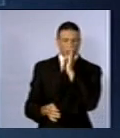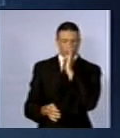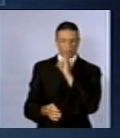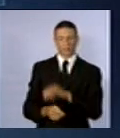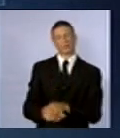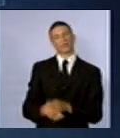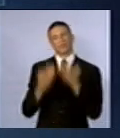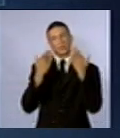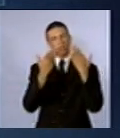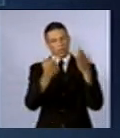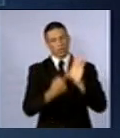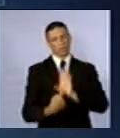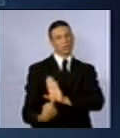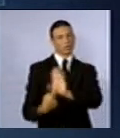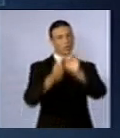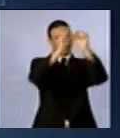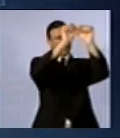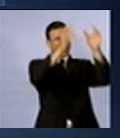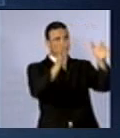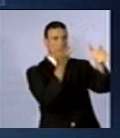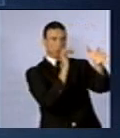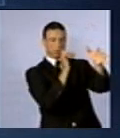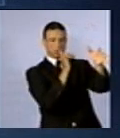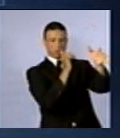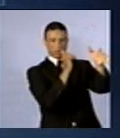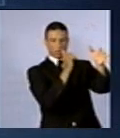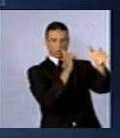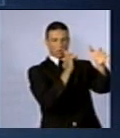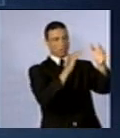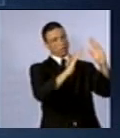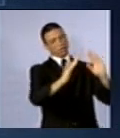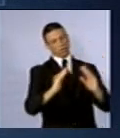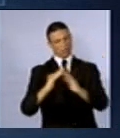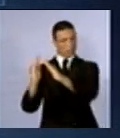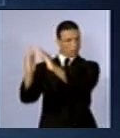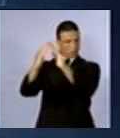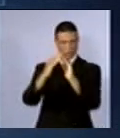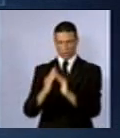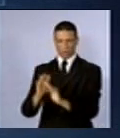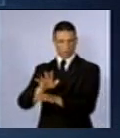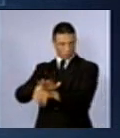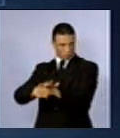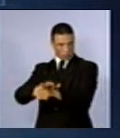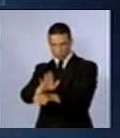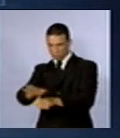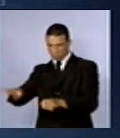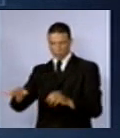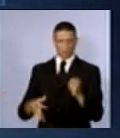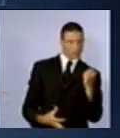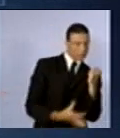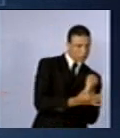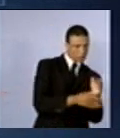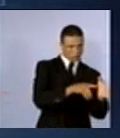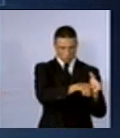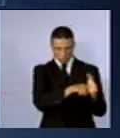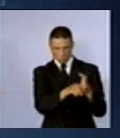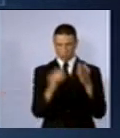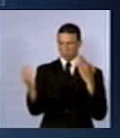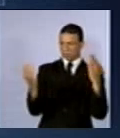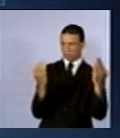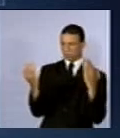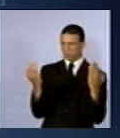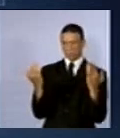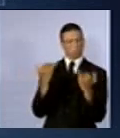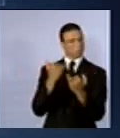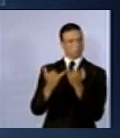da apresentação, os níveis de campo magnético nas residências dos casos e nas residências dos controles, eles são